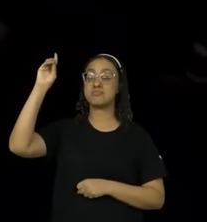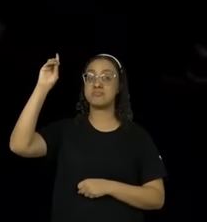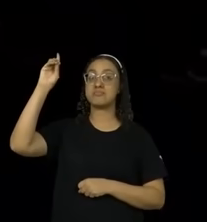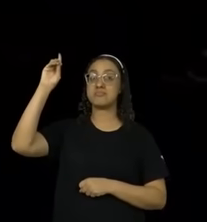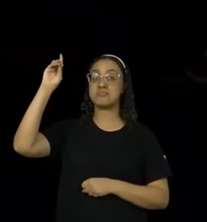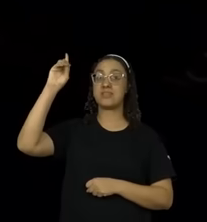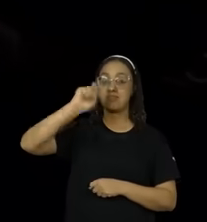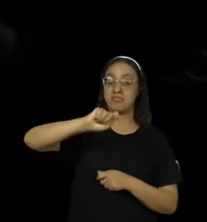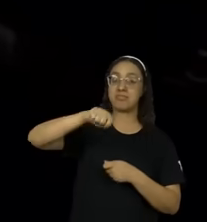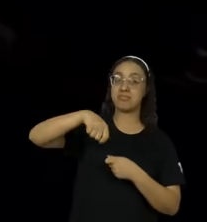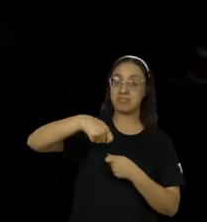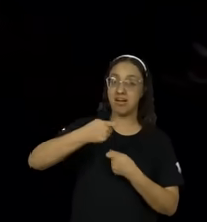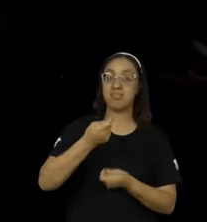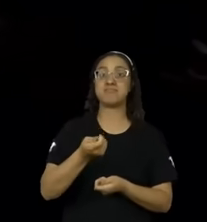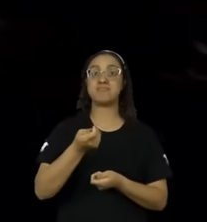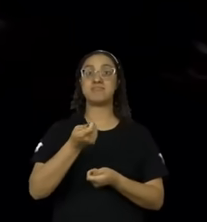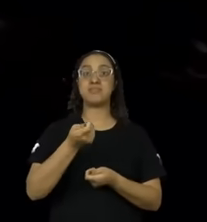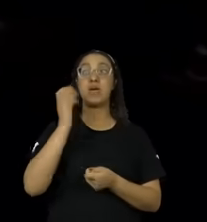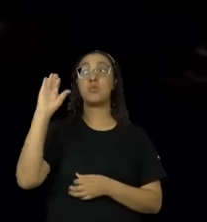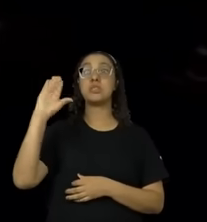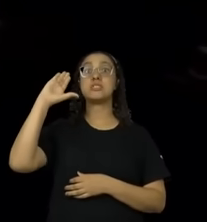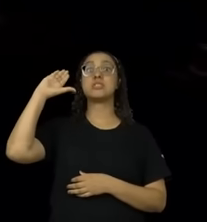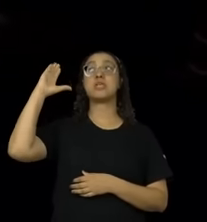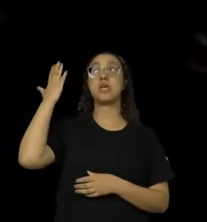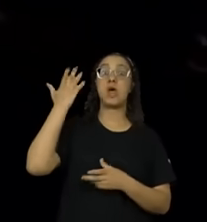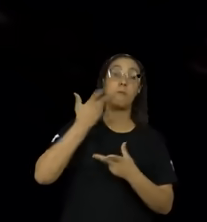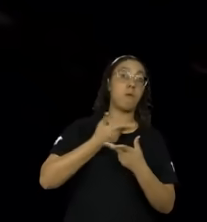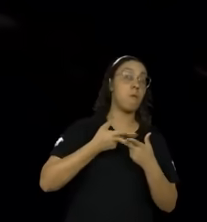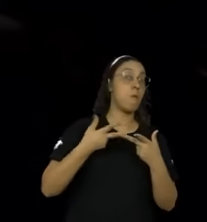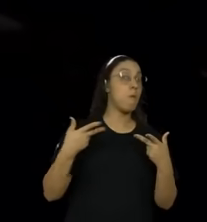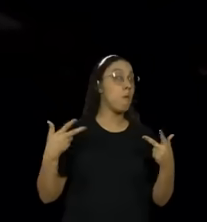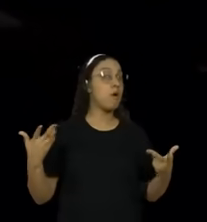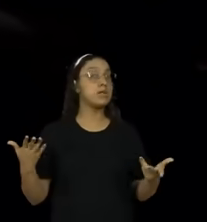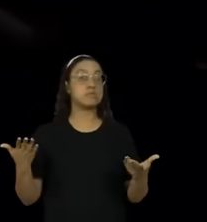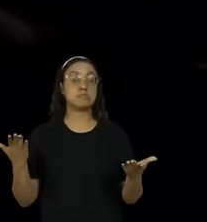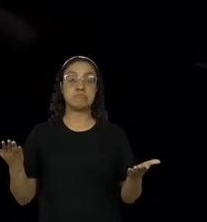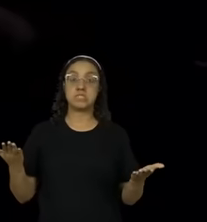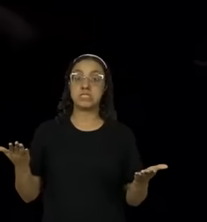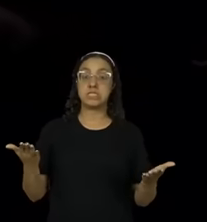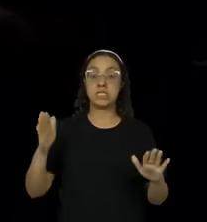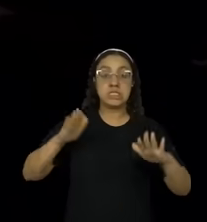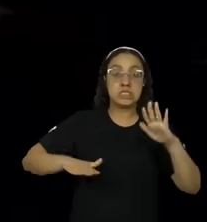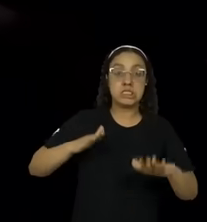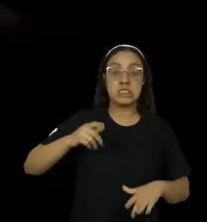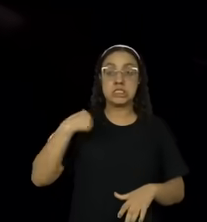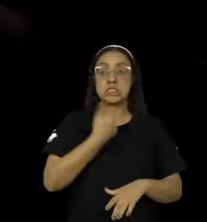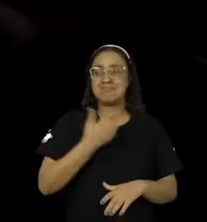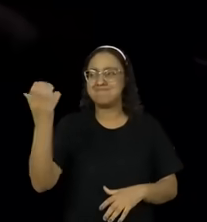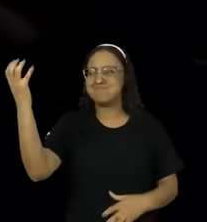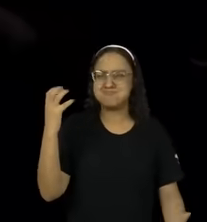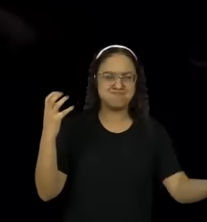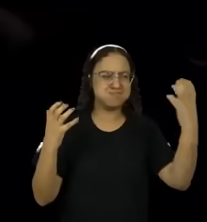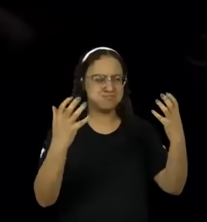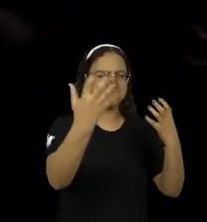E é aqui que a gente começa a entender que quando as emoções nos bombardeiam de todos os lados, o amor